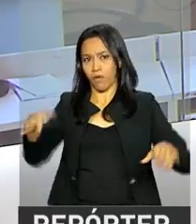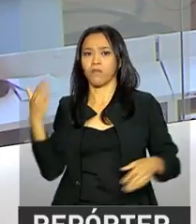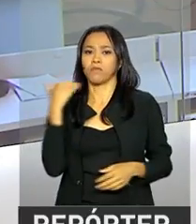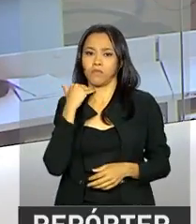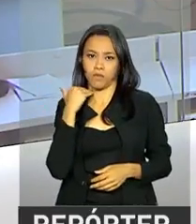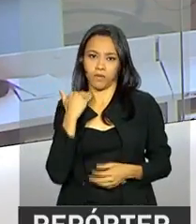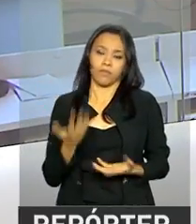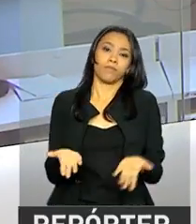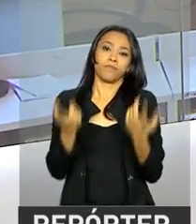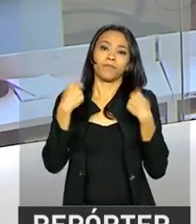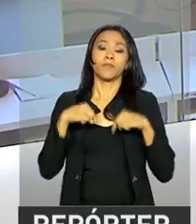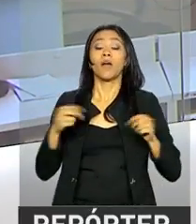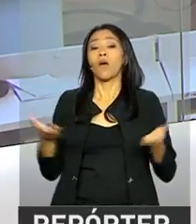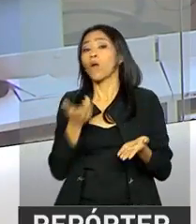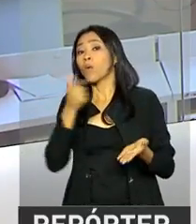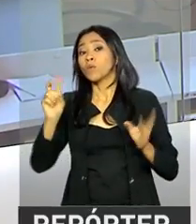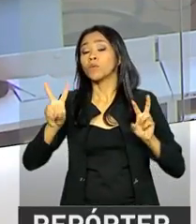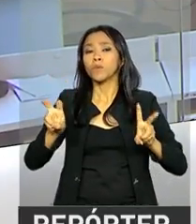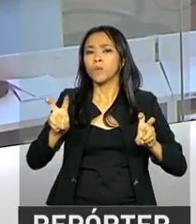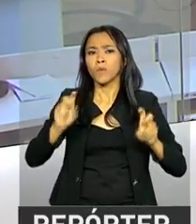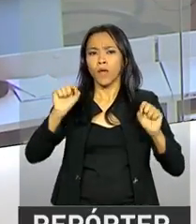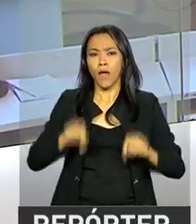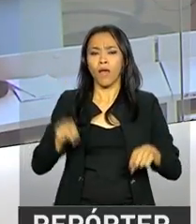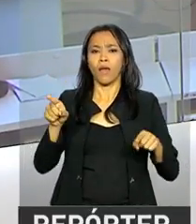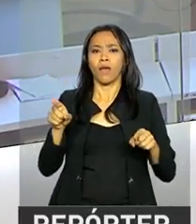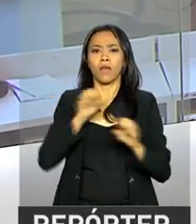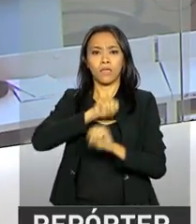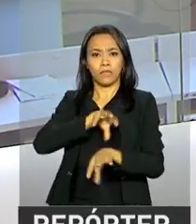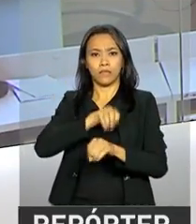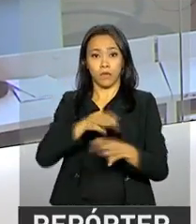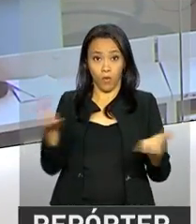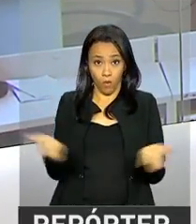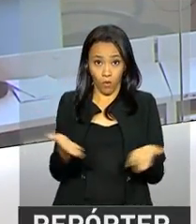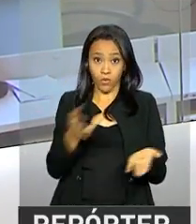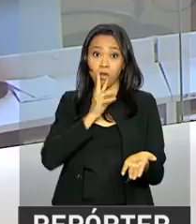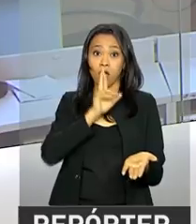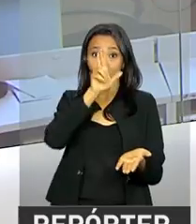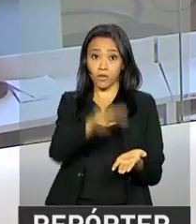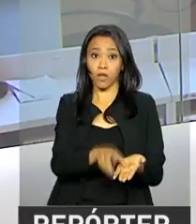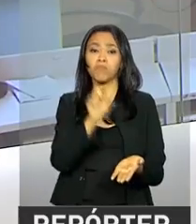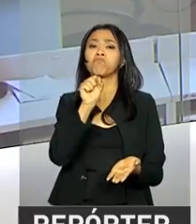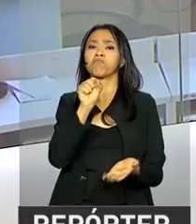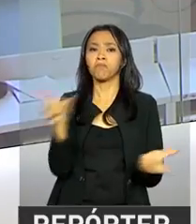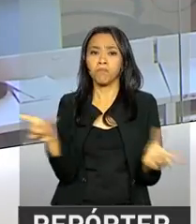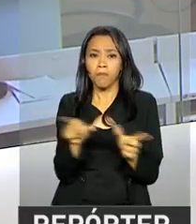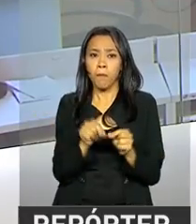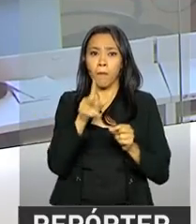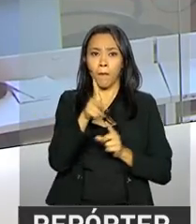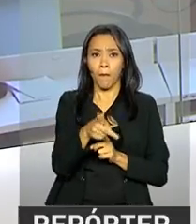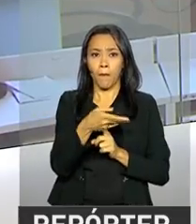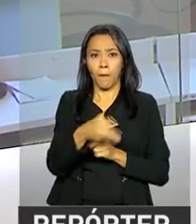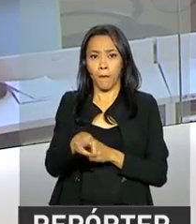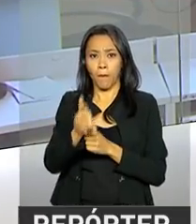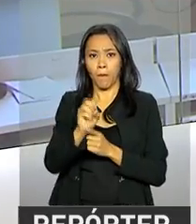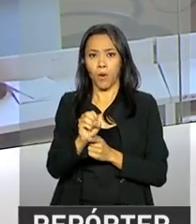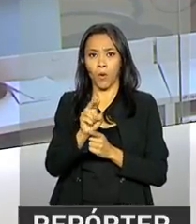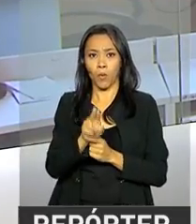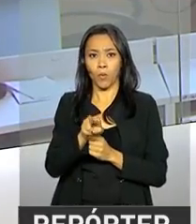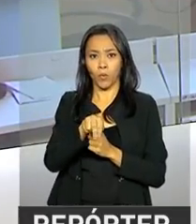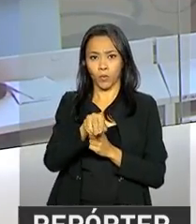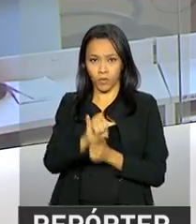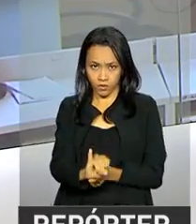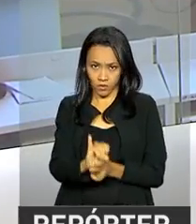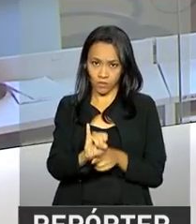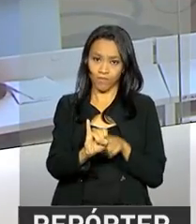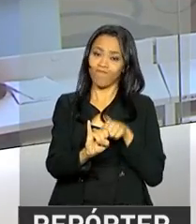Vamos mudar de assunto agora falar de educação porque sai hoje o resultado do pro Uni que é o programa Universidade